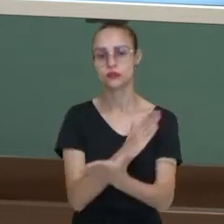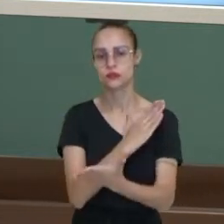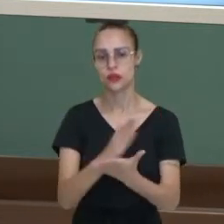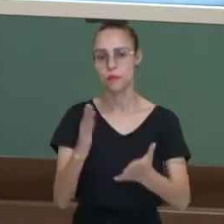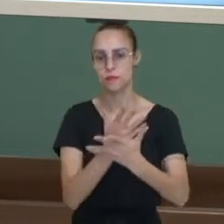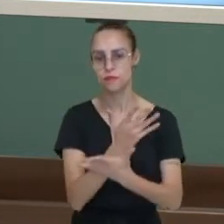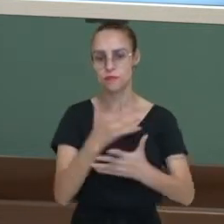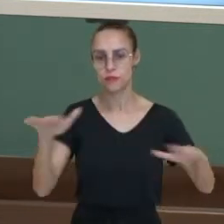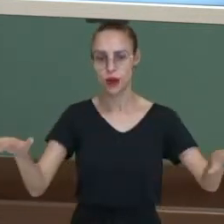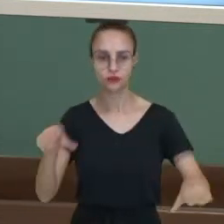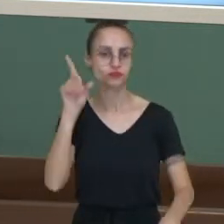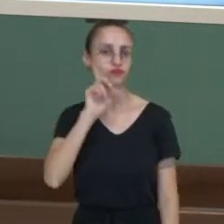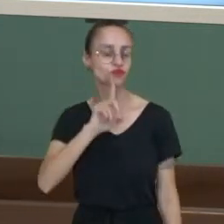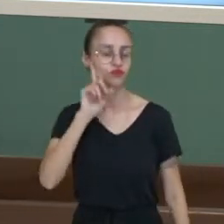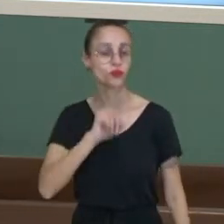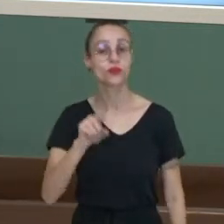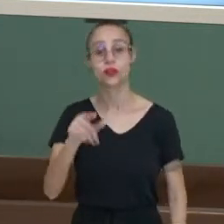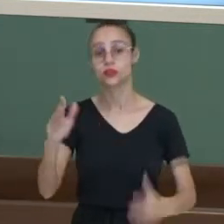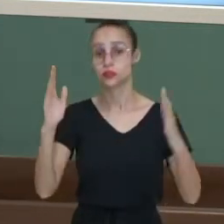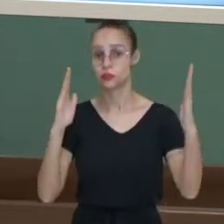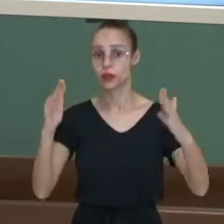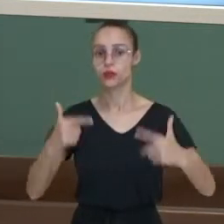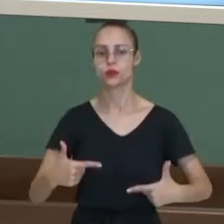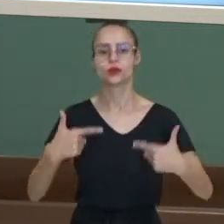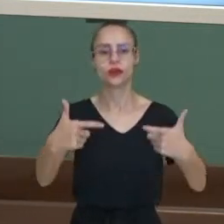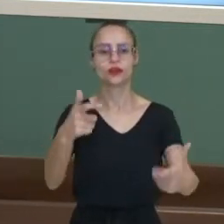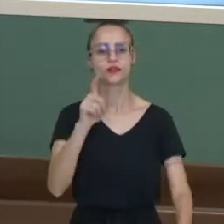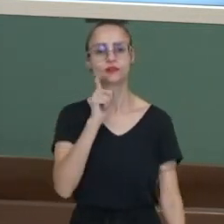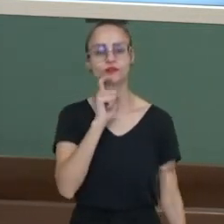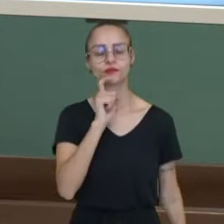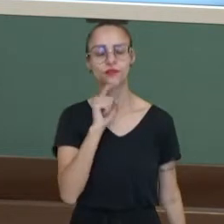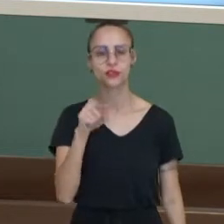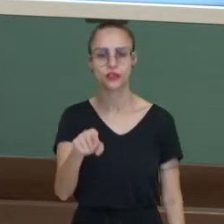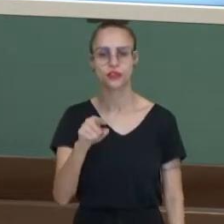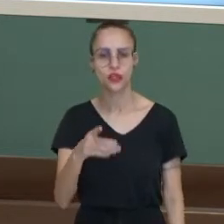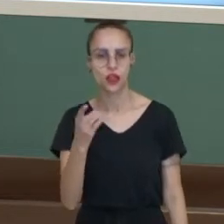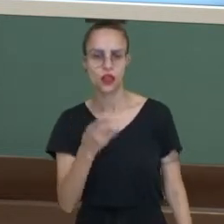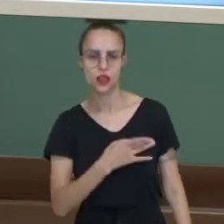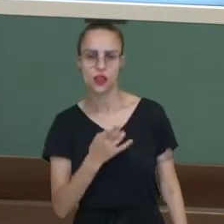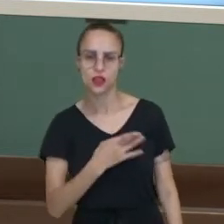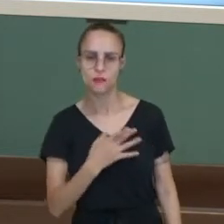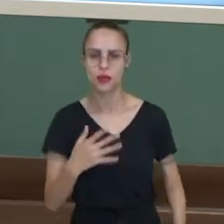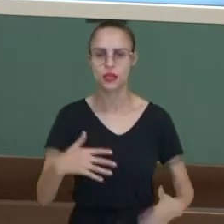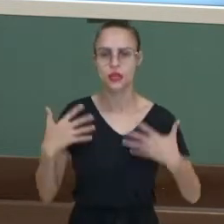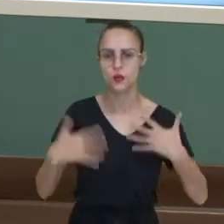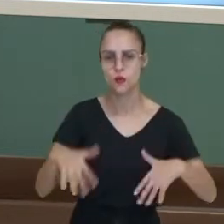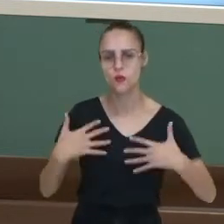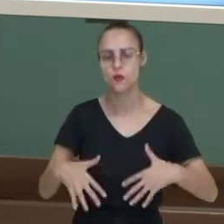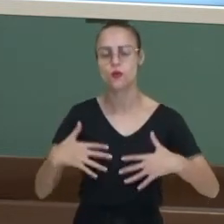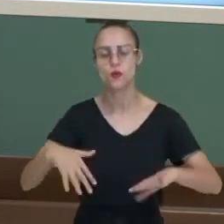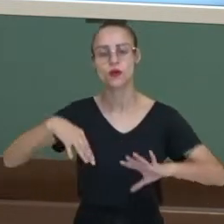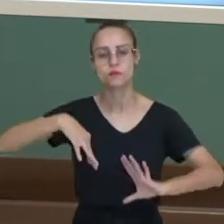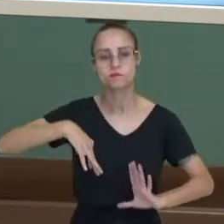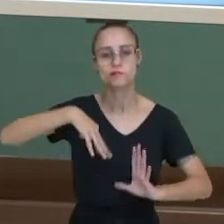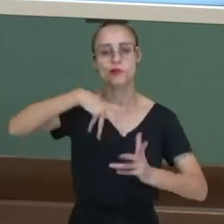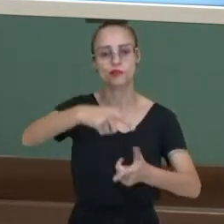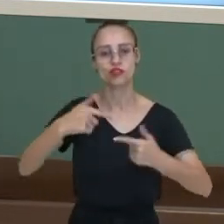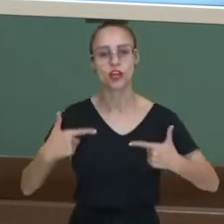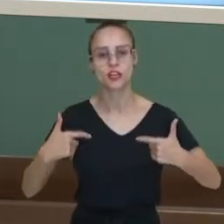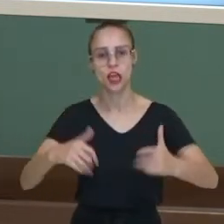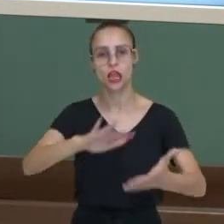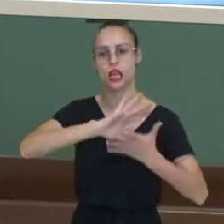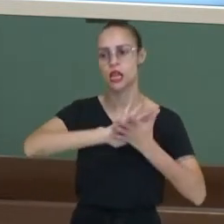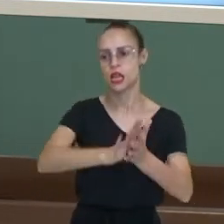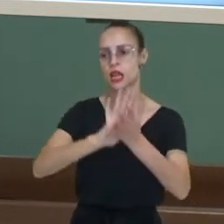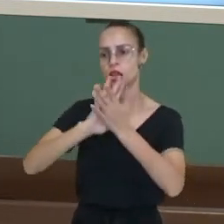Estados Unidos. Neste período de Guerra Fria, esse medo de uma guerra mundial que destruiria todo mundo